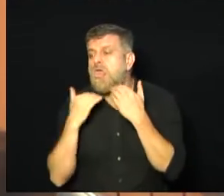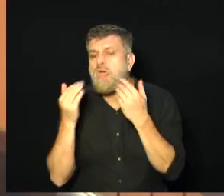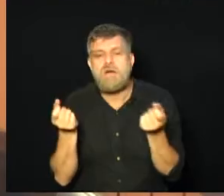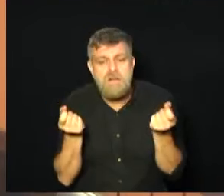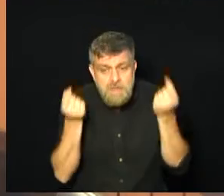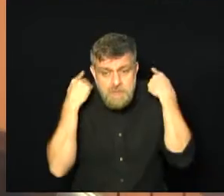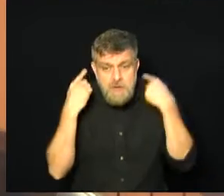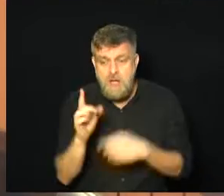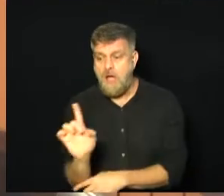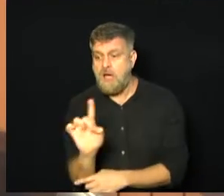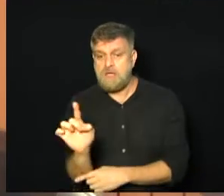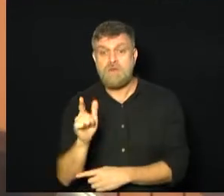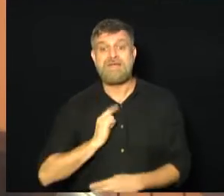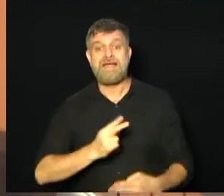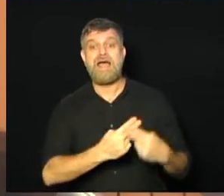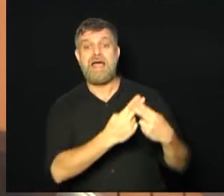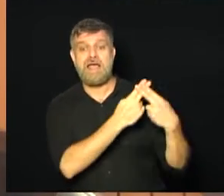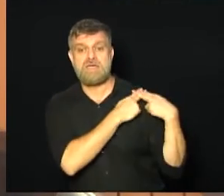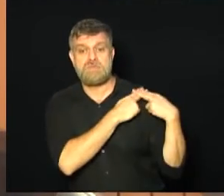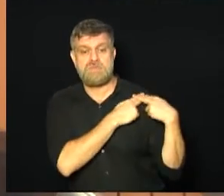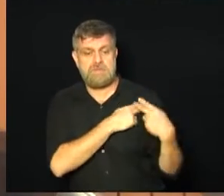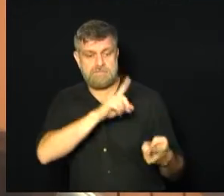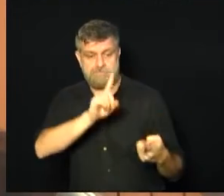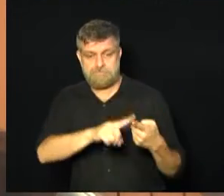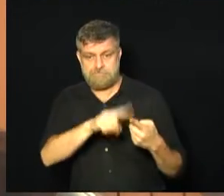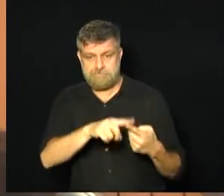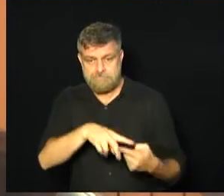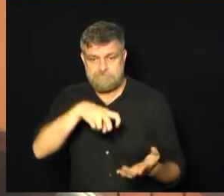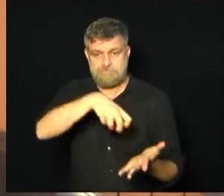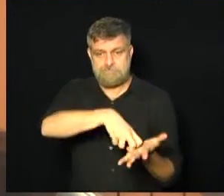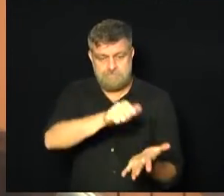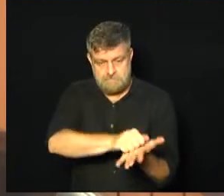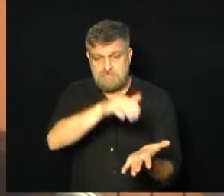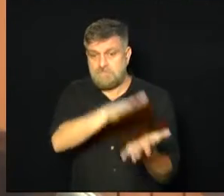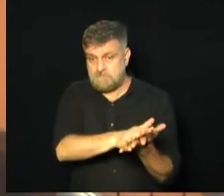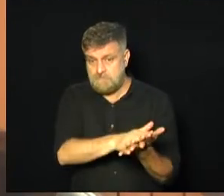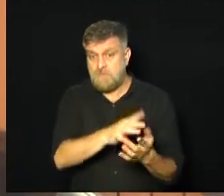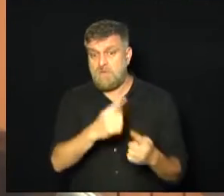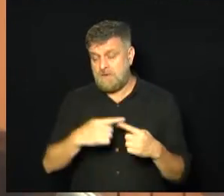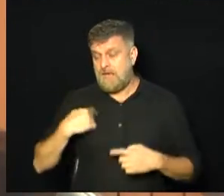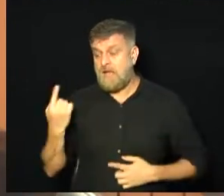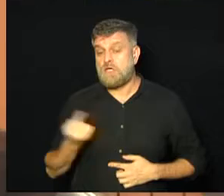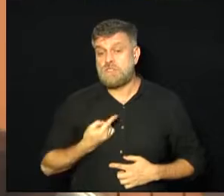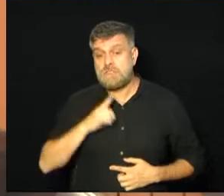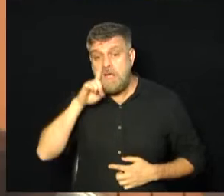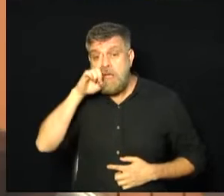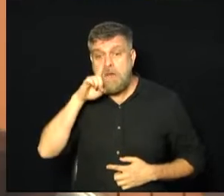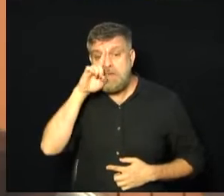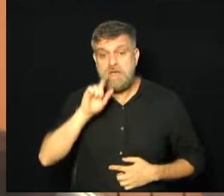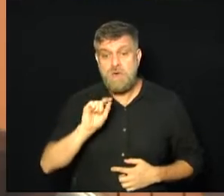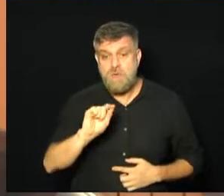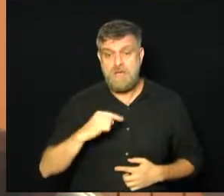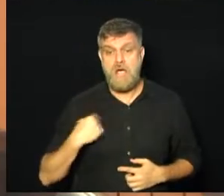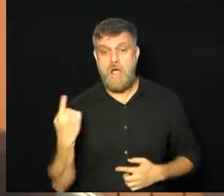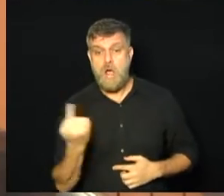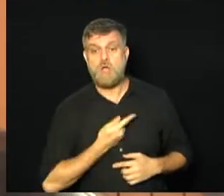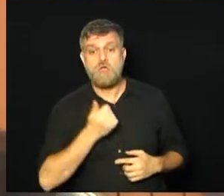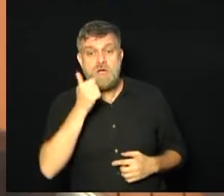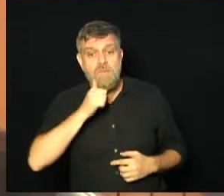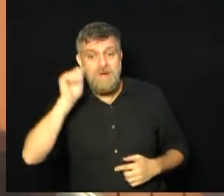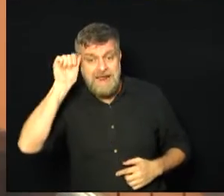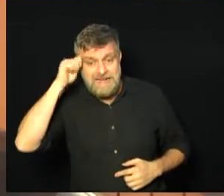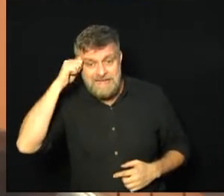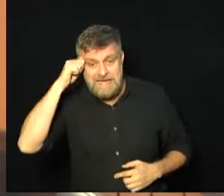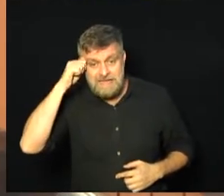acho que tem que ter responsáveis, porque, senão, a gente corre o risco de sermos nós, mulheres negras,